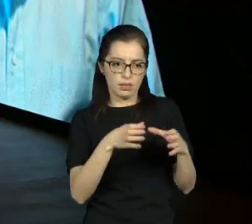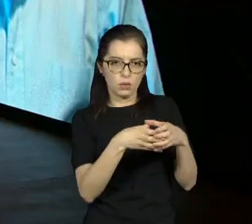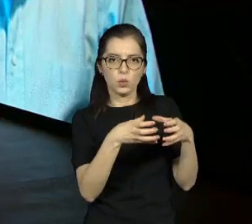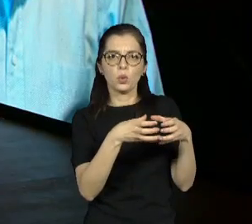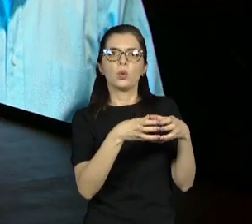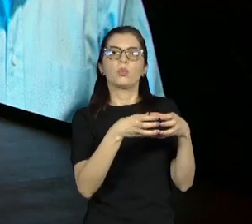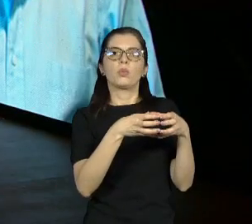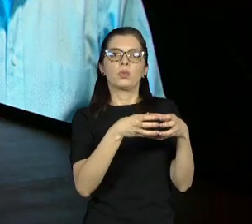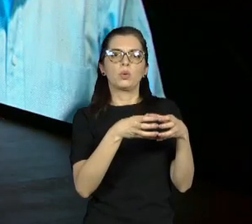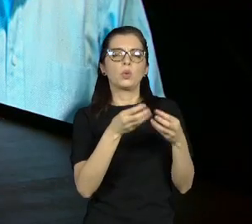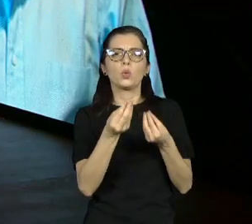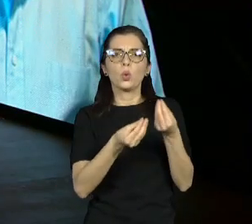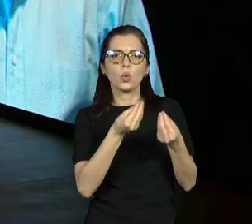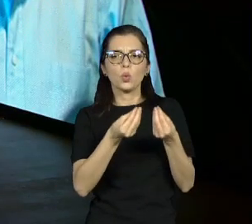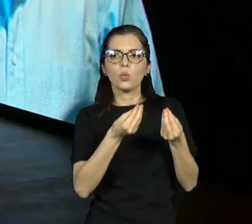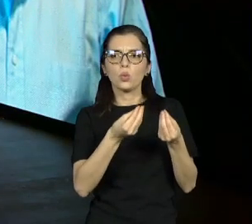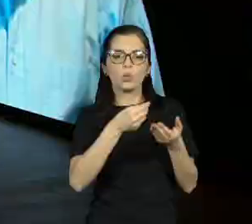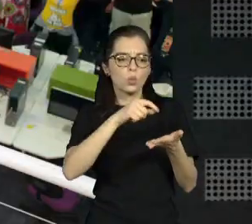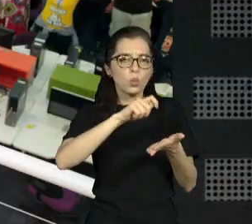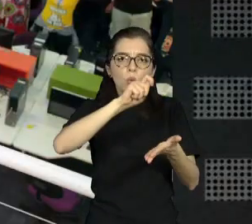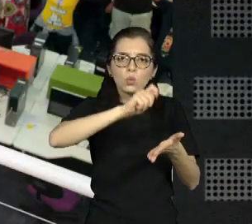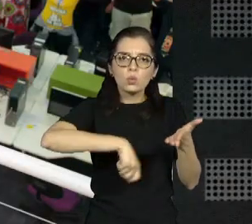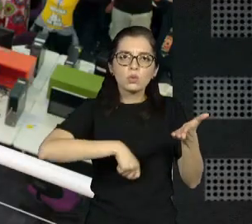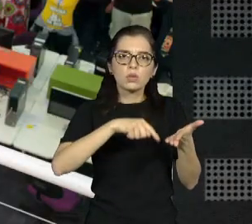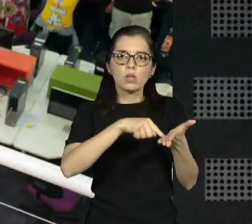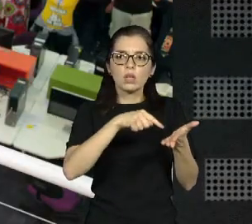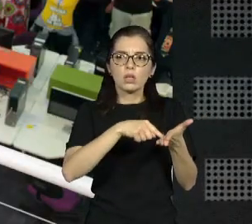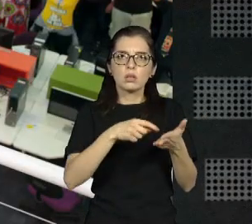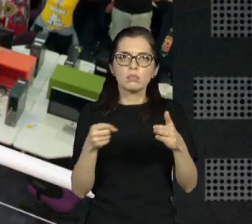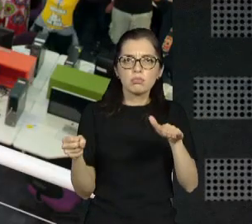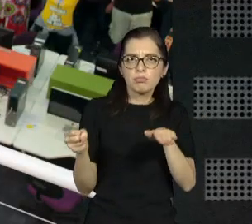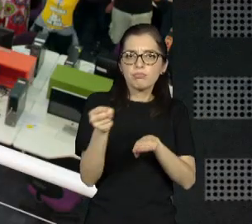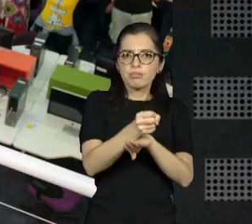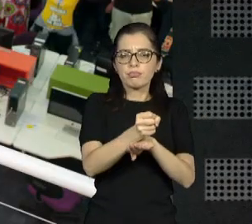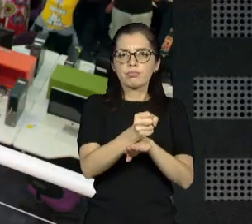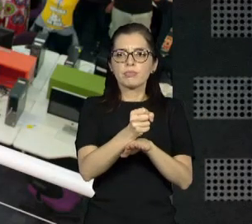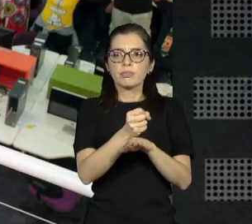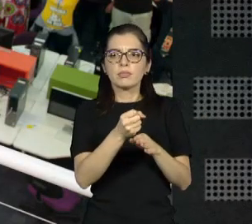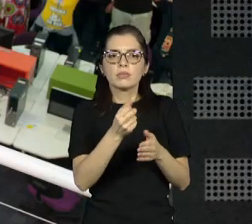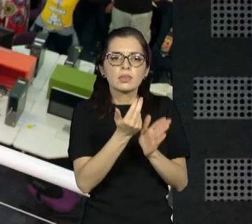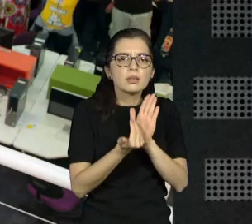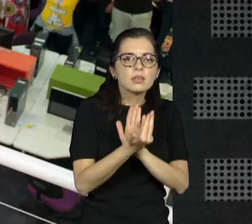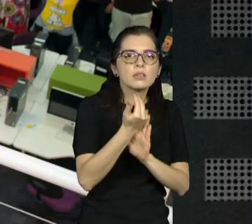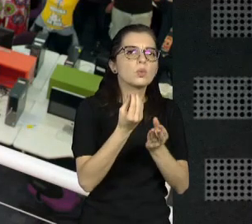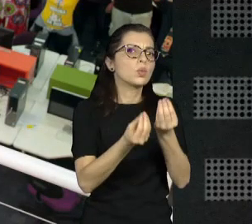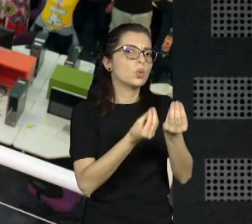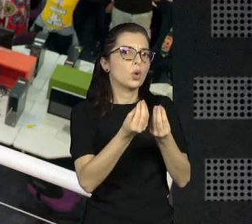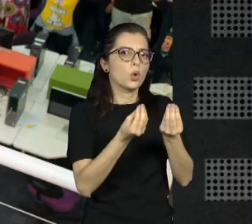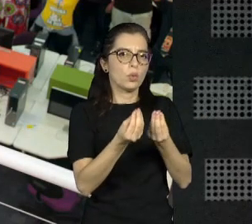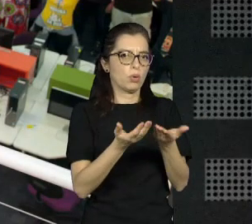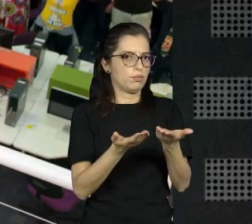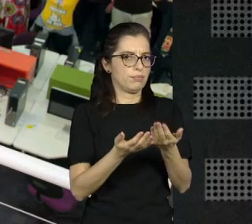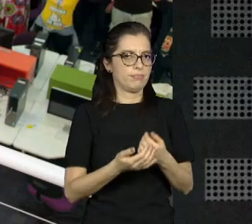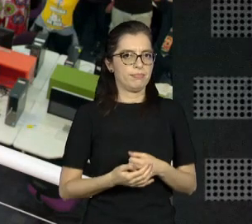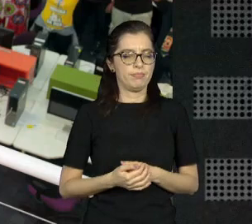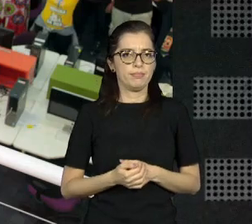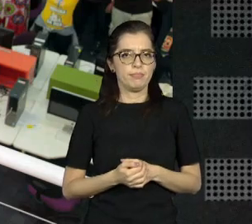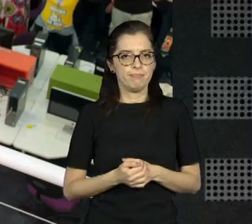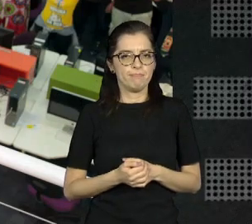contrata alguém? Precisa saber desenhar bem? Como é que é? Qual que é o teu critério maior? O ideal é que ele